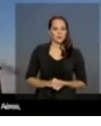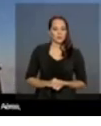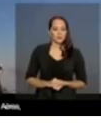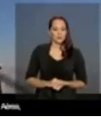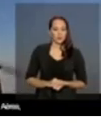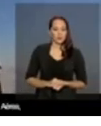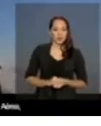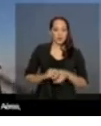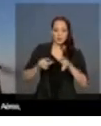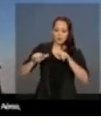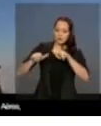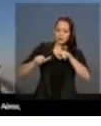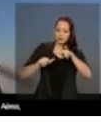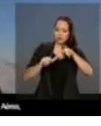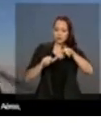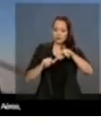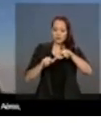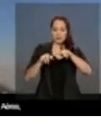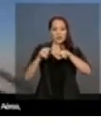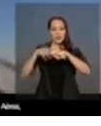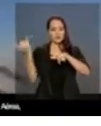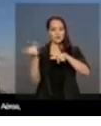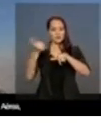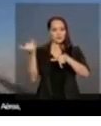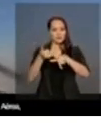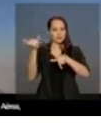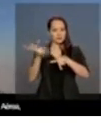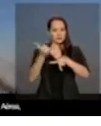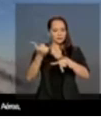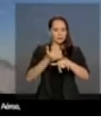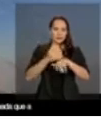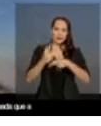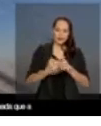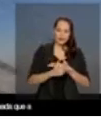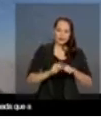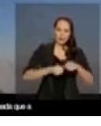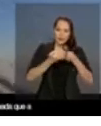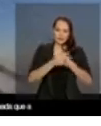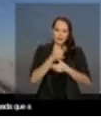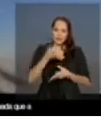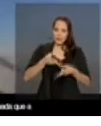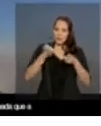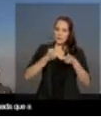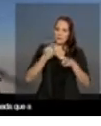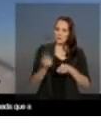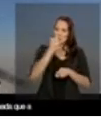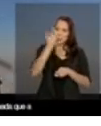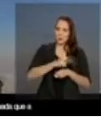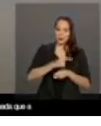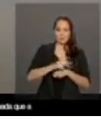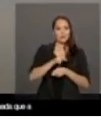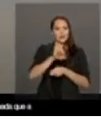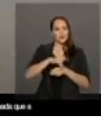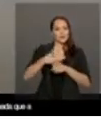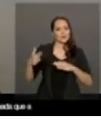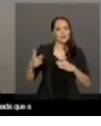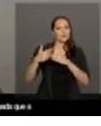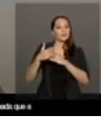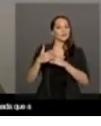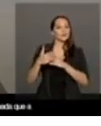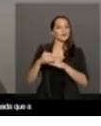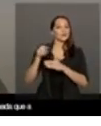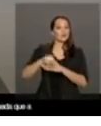Caso os dados verificados não sejam válidos para a defesa aérea, será executada uma medida de intervenção, na qual